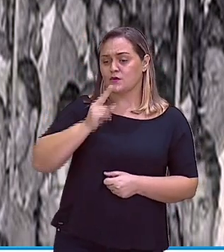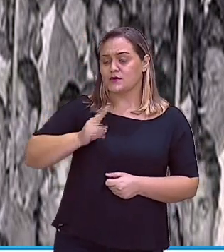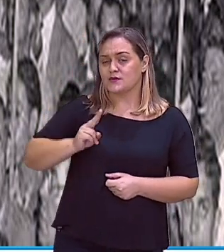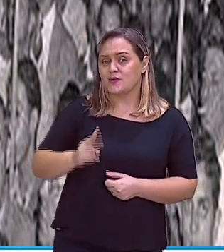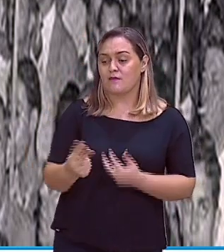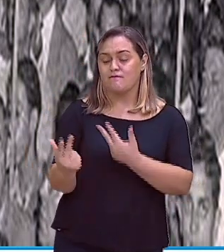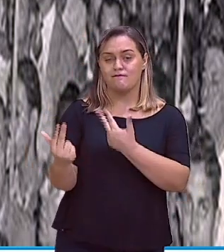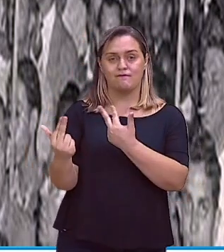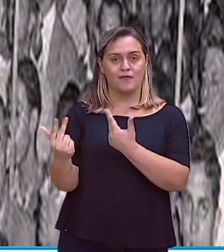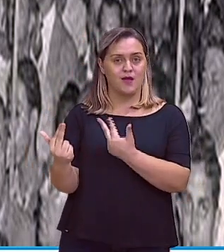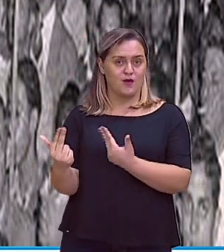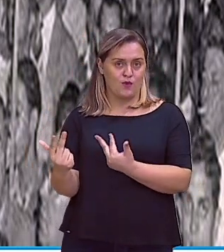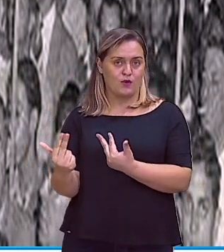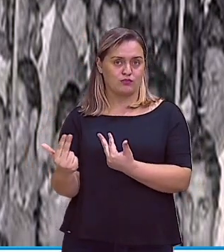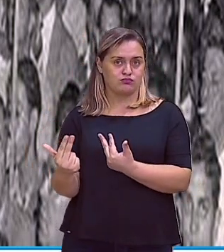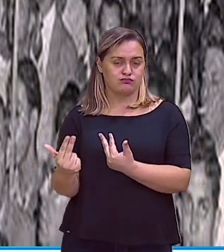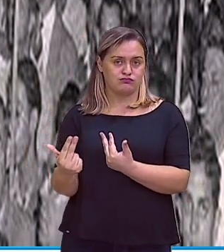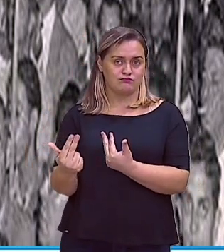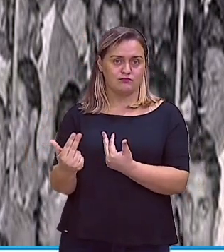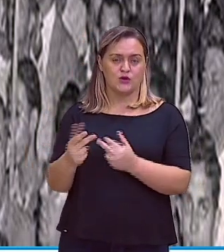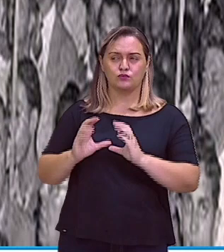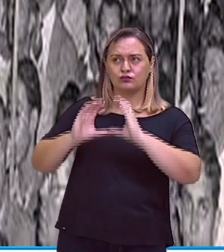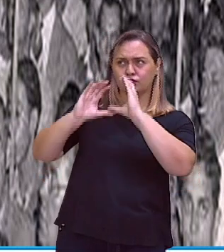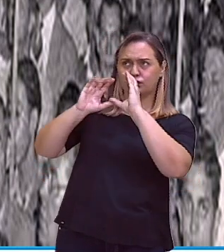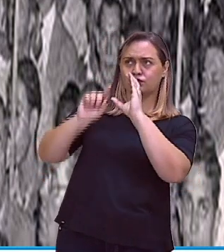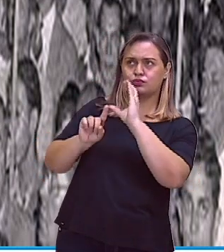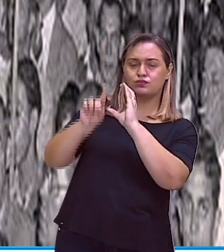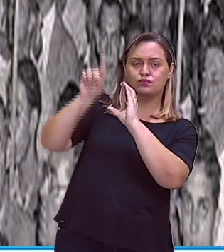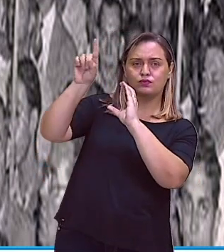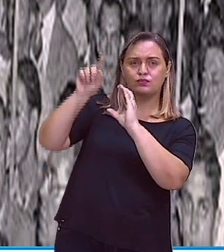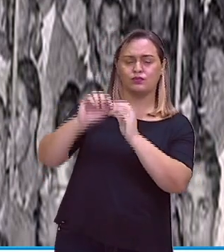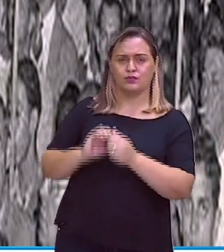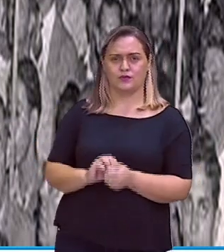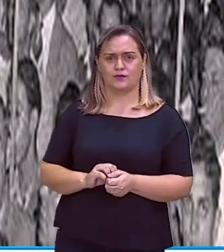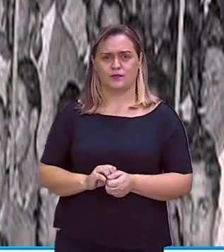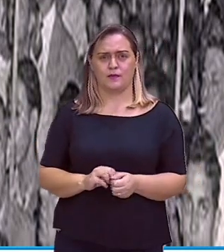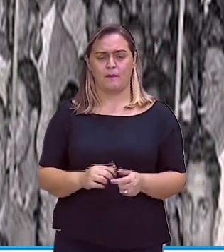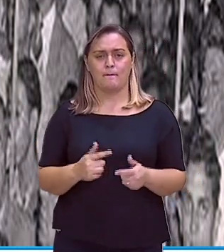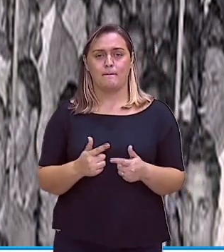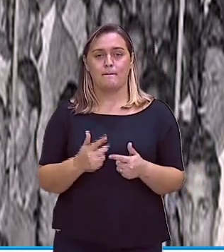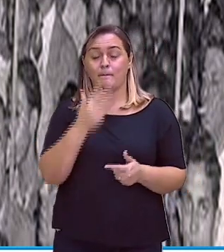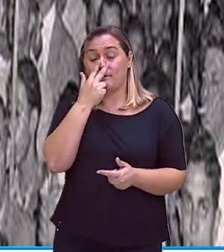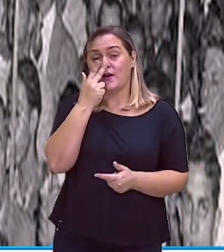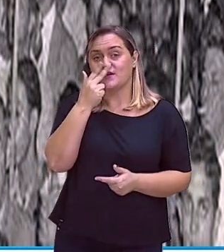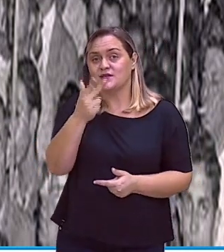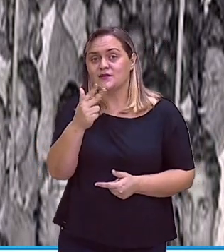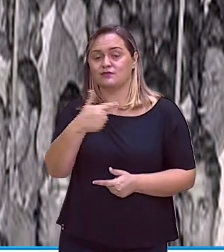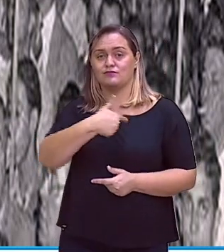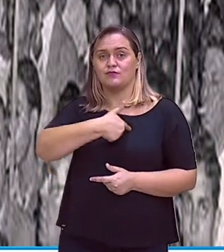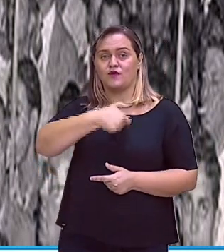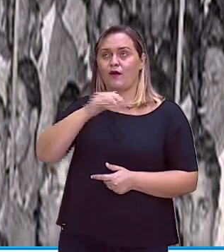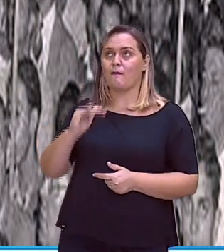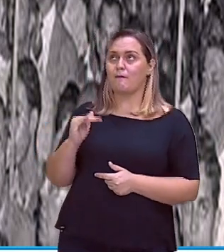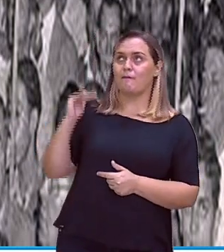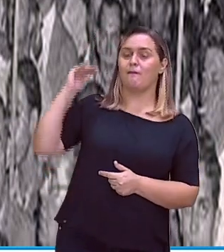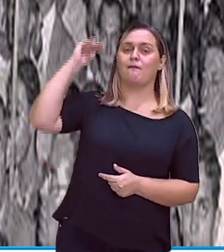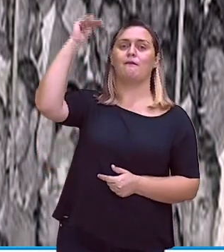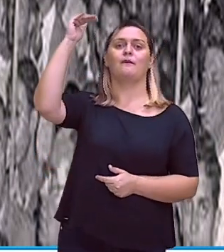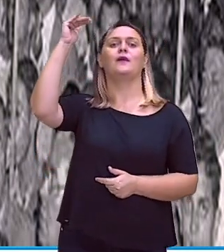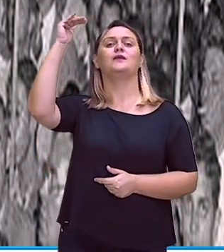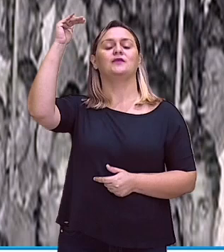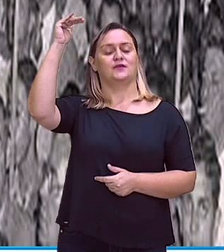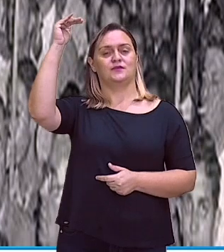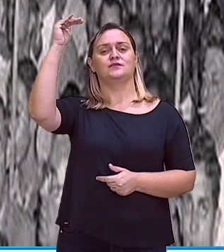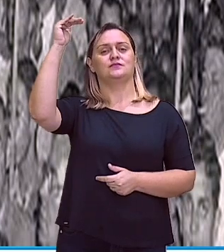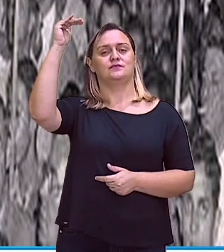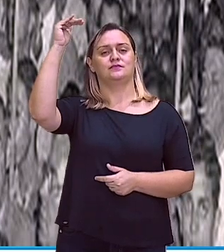ângulo mas é longinho né mas mais issbel tu então